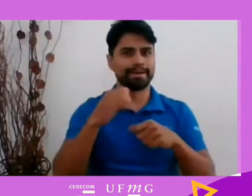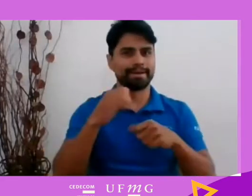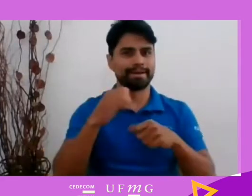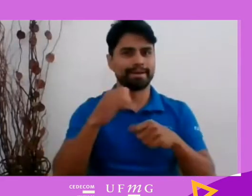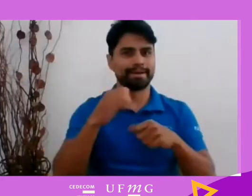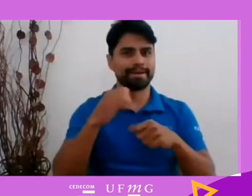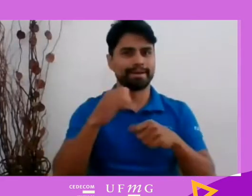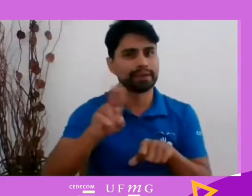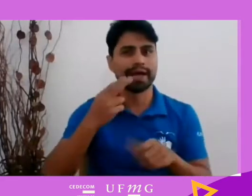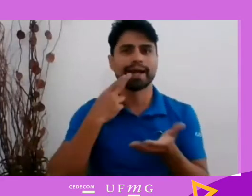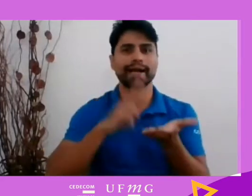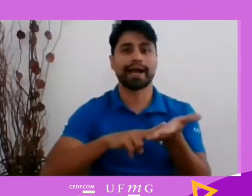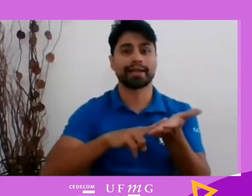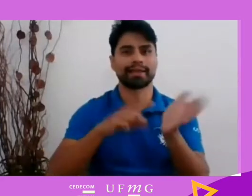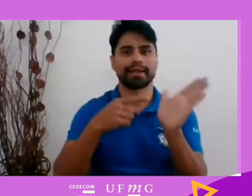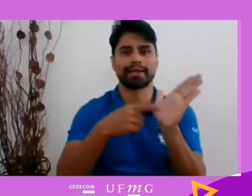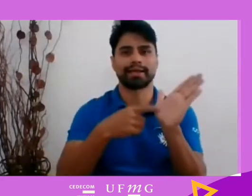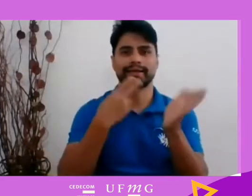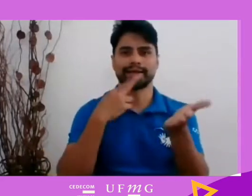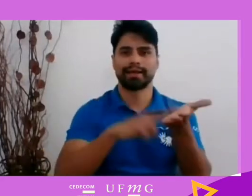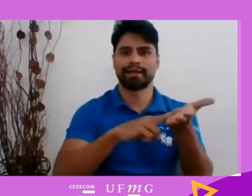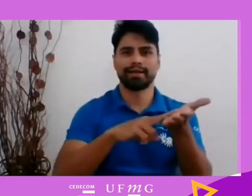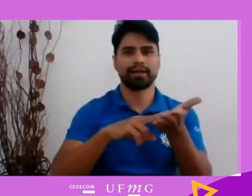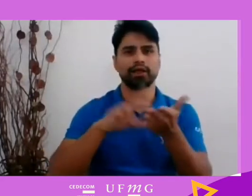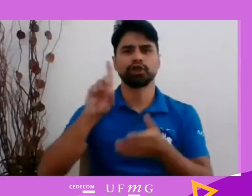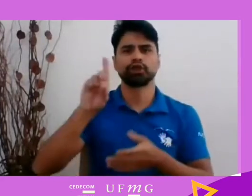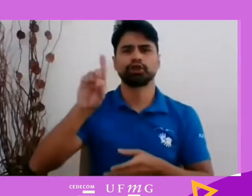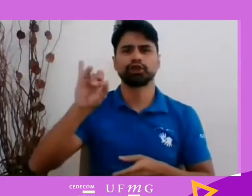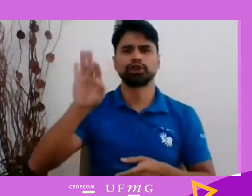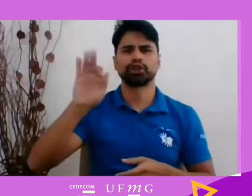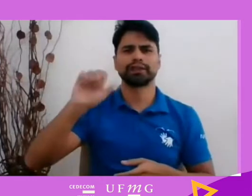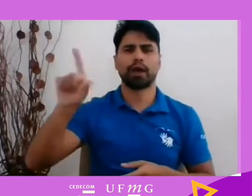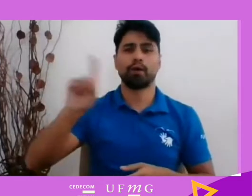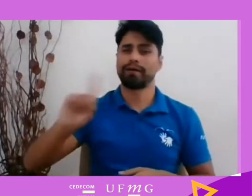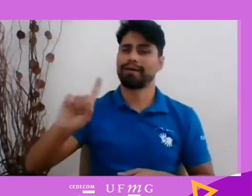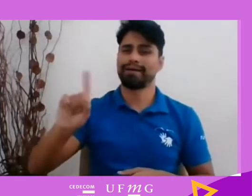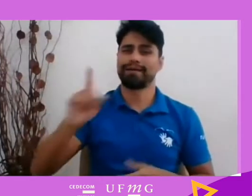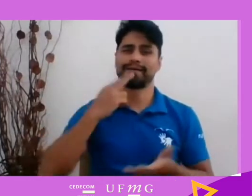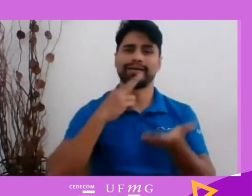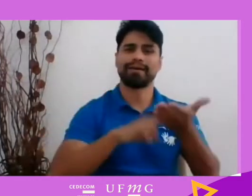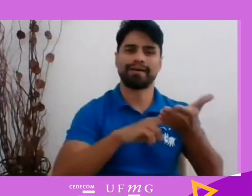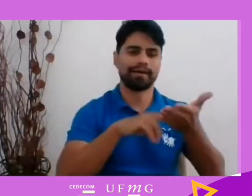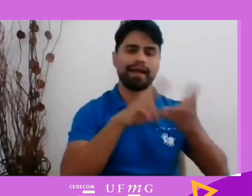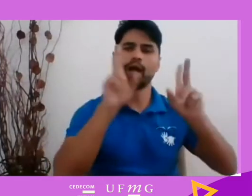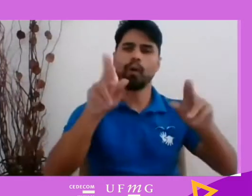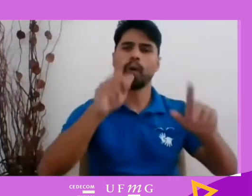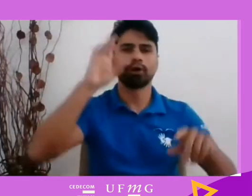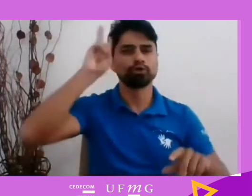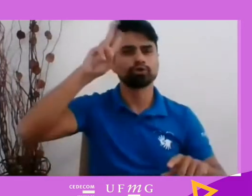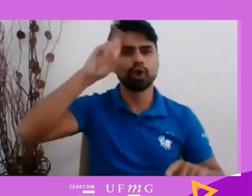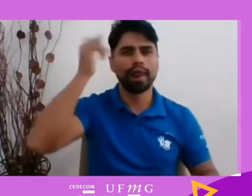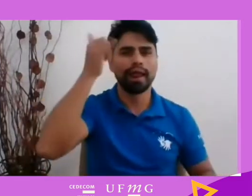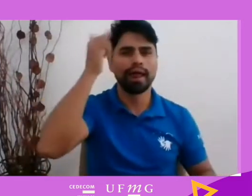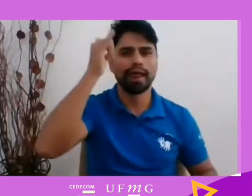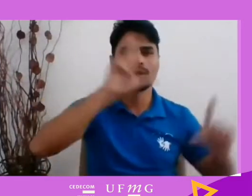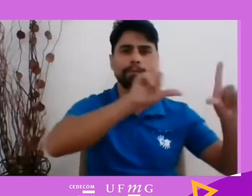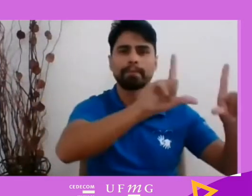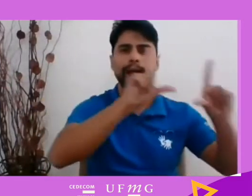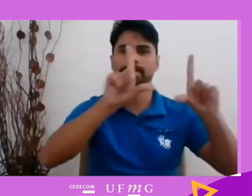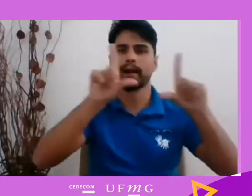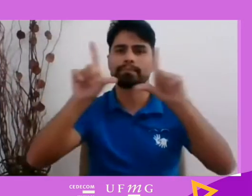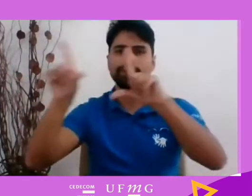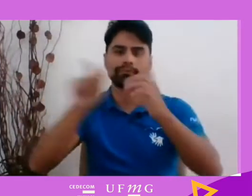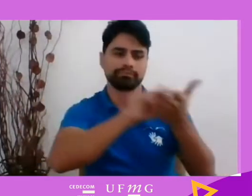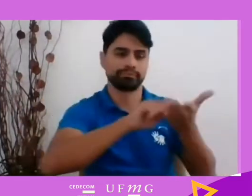uma forma de estar associado dentro de um storytelling, de uma narrativa mais ampla. E a gente, então, estava pesquisando isso nesse